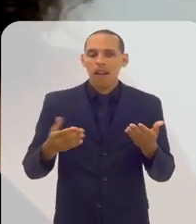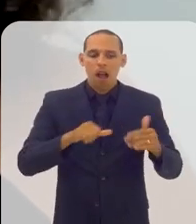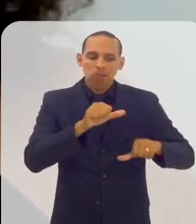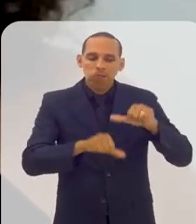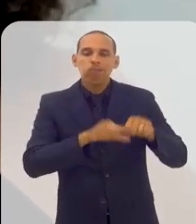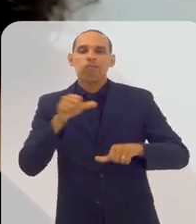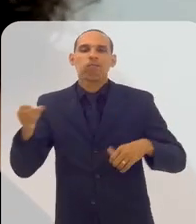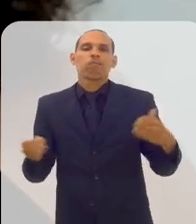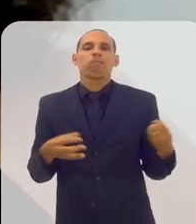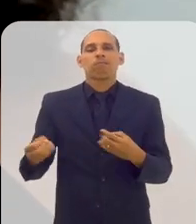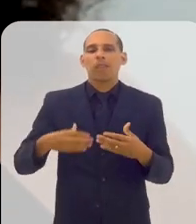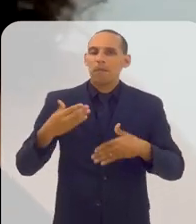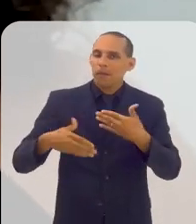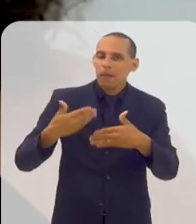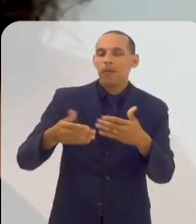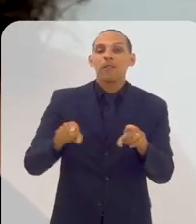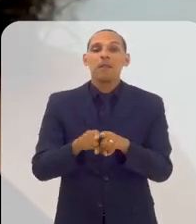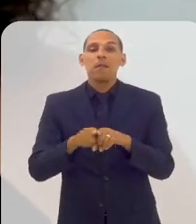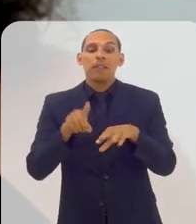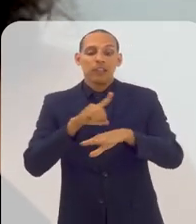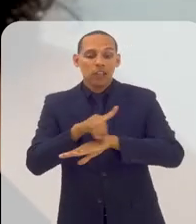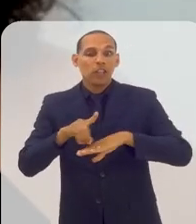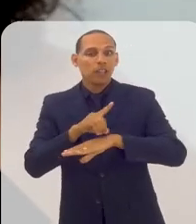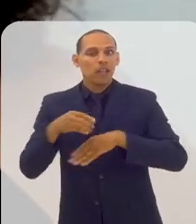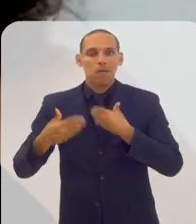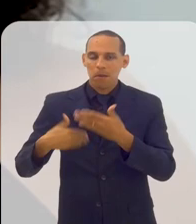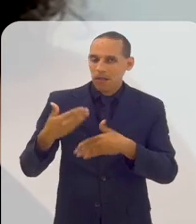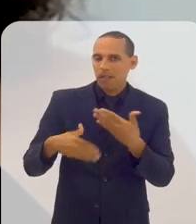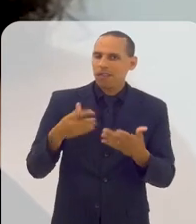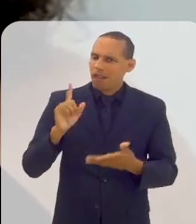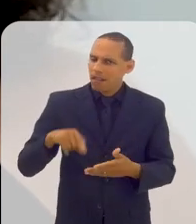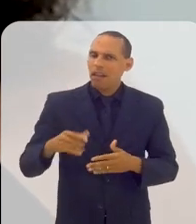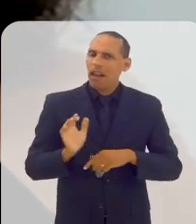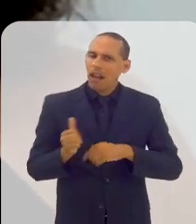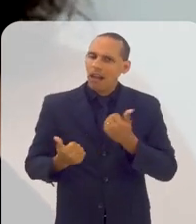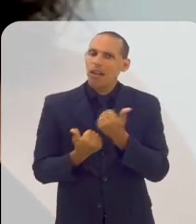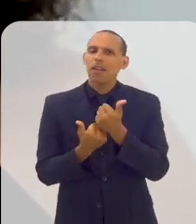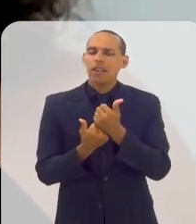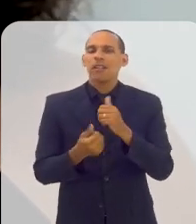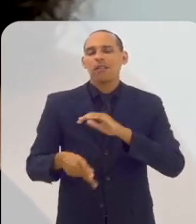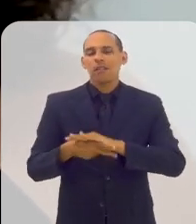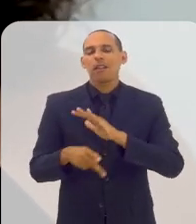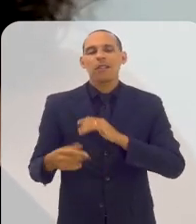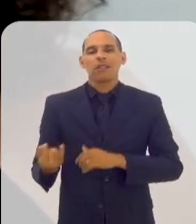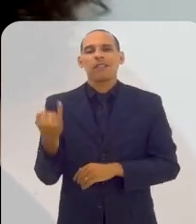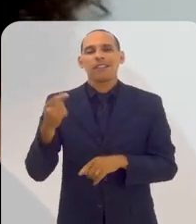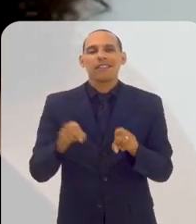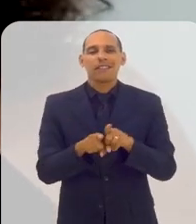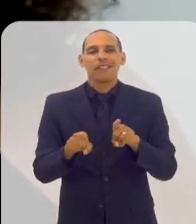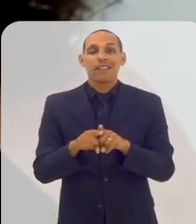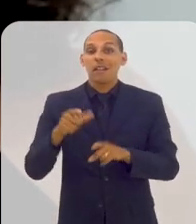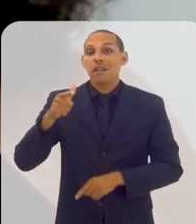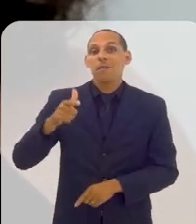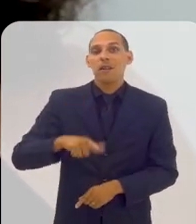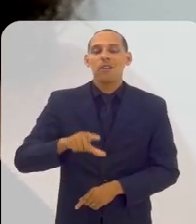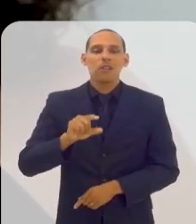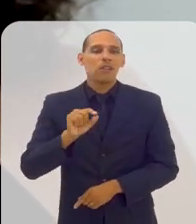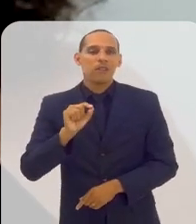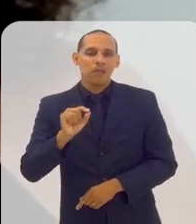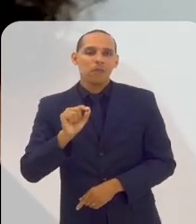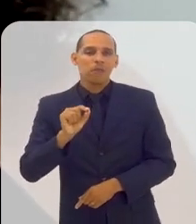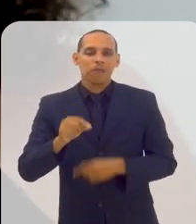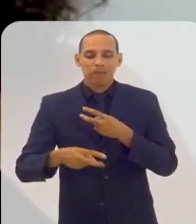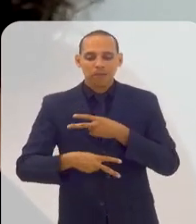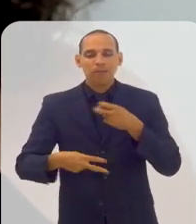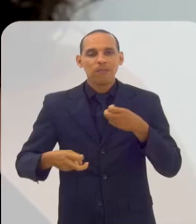dados para que as mumificação de processos é uma digitalização dos processos é uma contribuição bastante importante a lei é claro